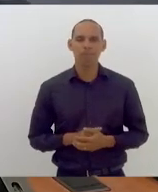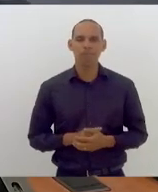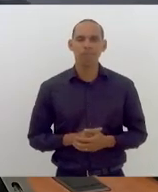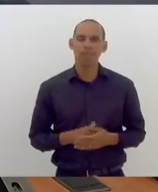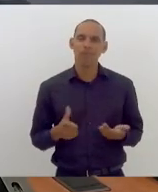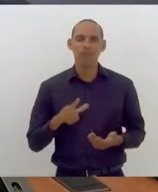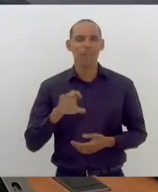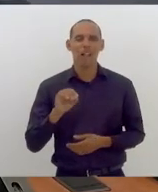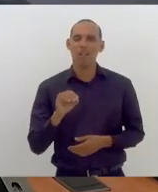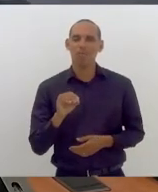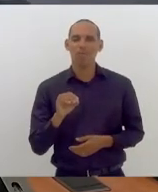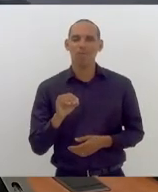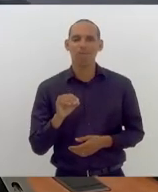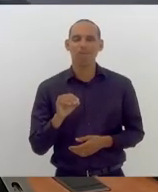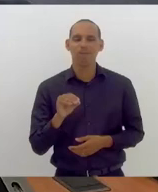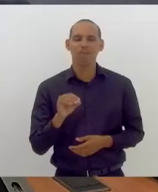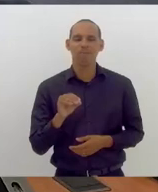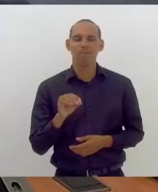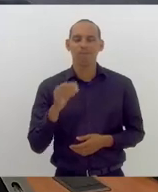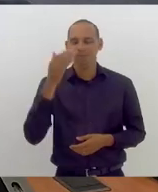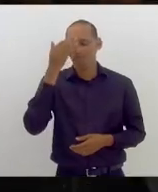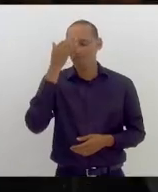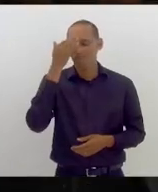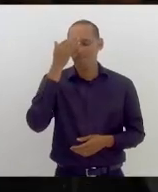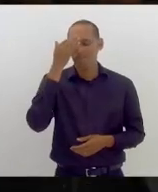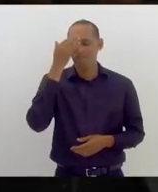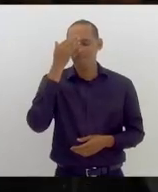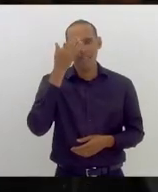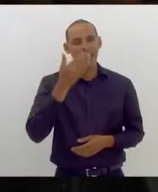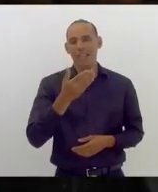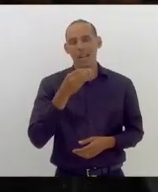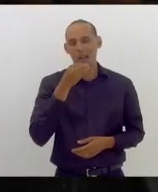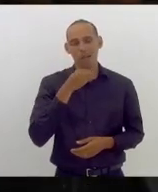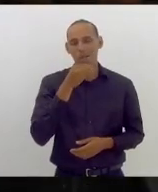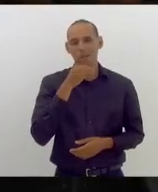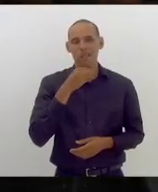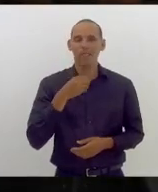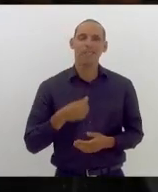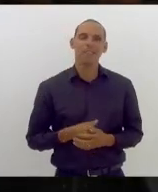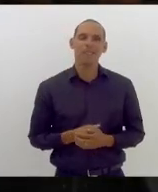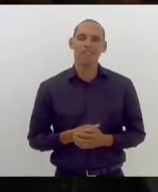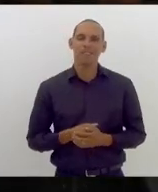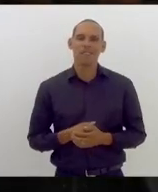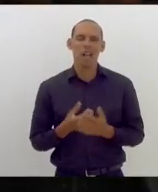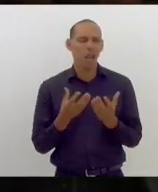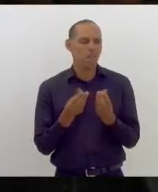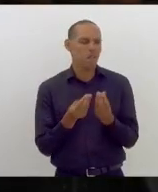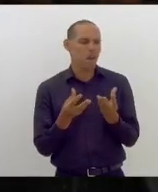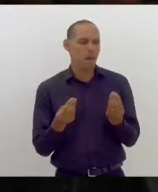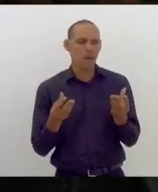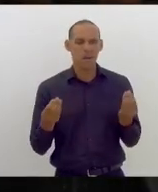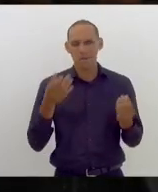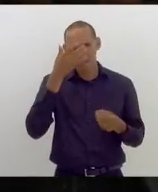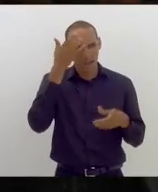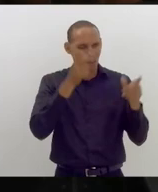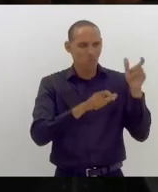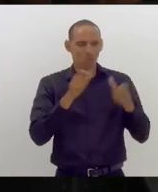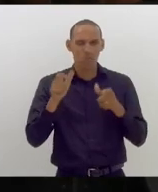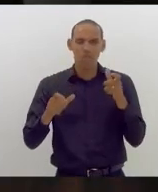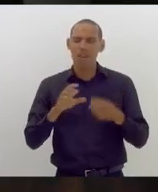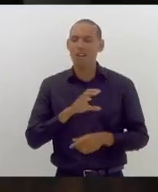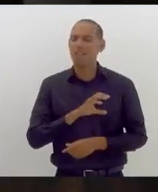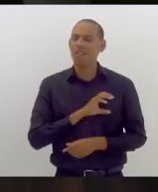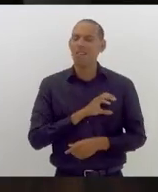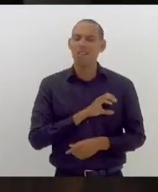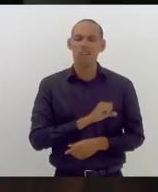Léo, eu queria muito, muito te agradecer essa oportunidade de estar com tantas pessoas queridas da minha